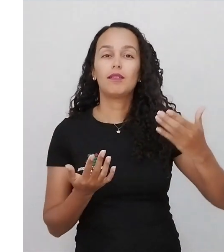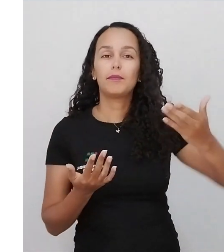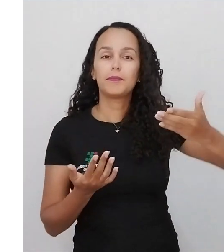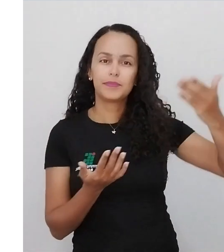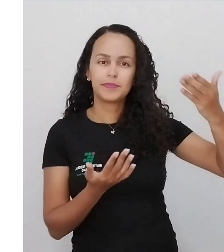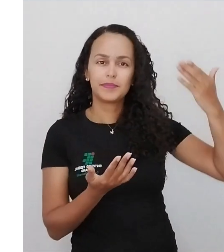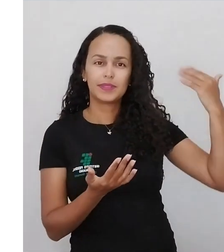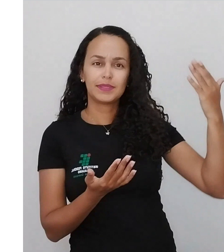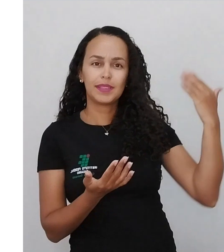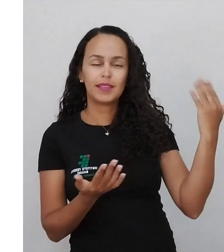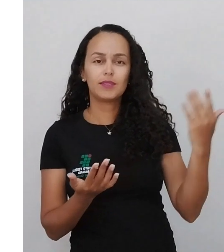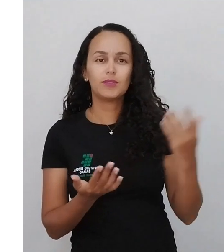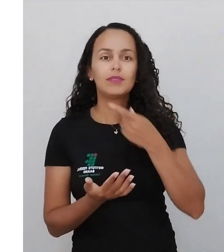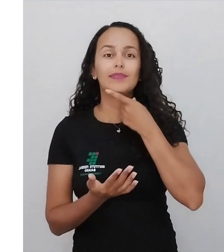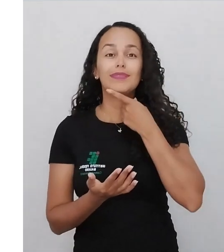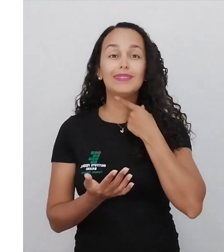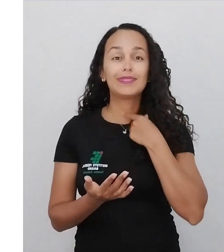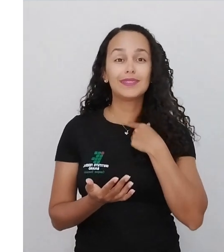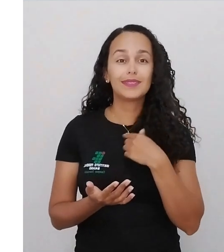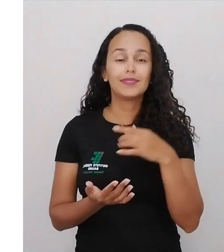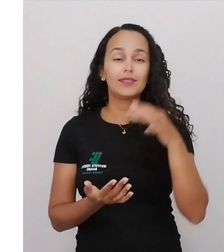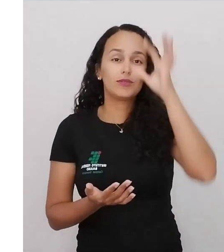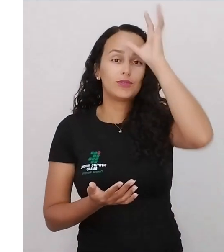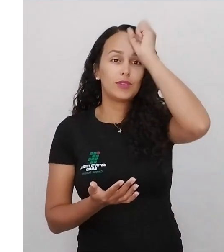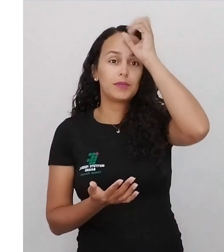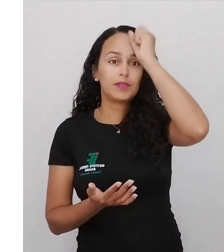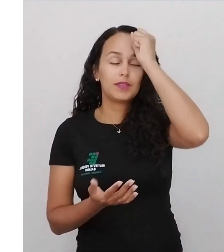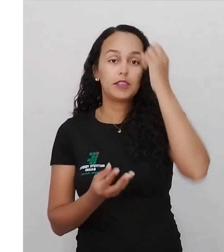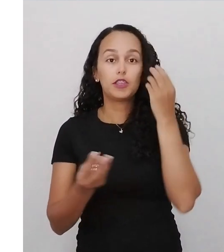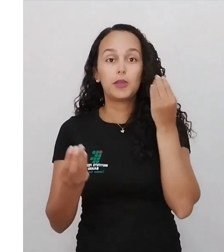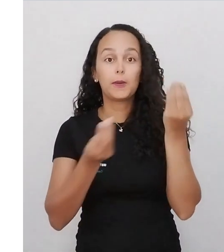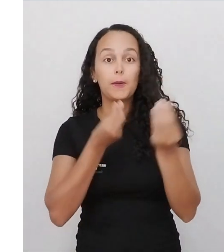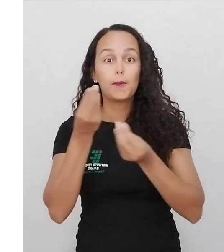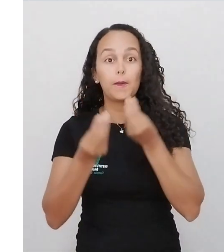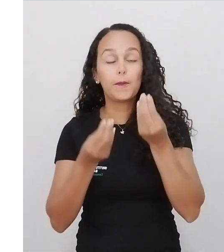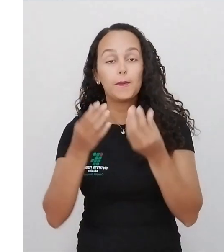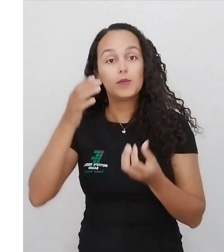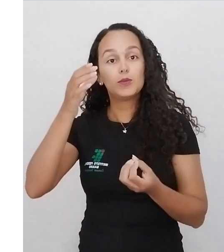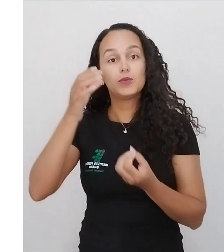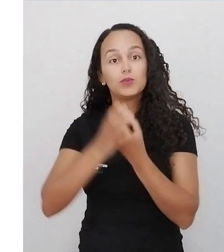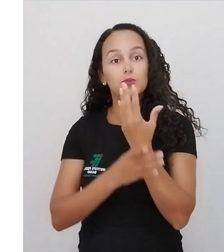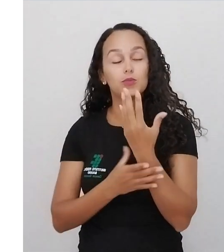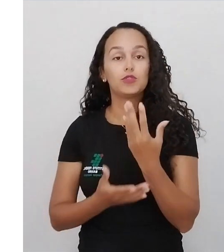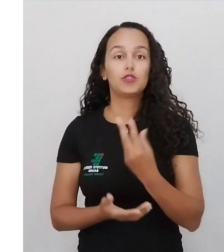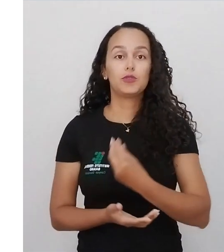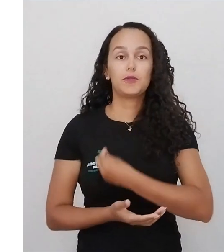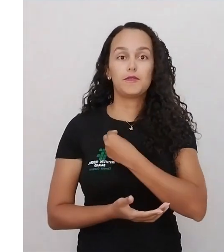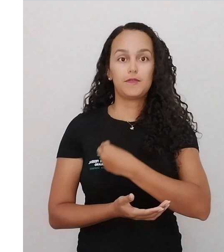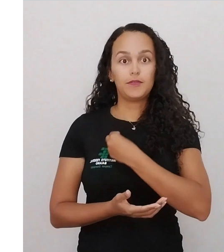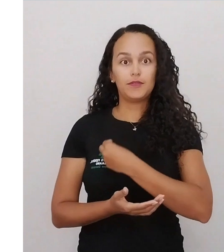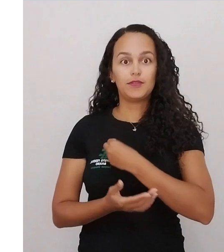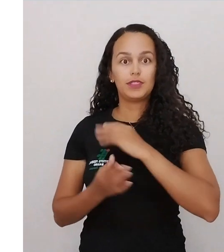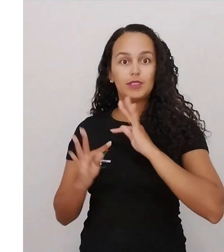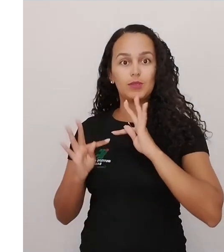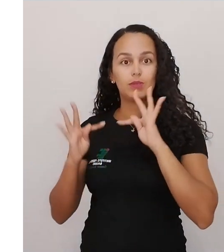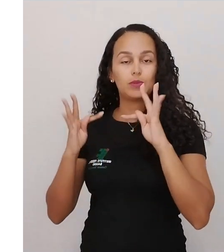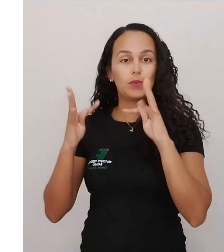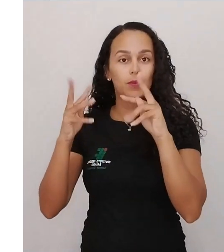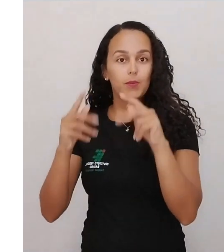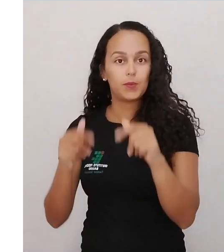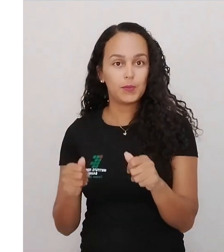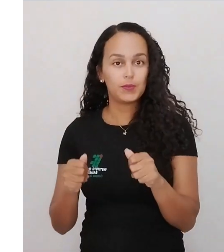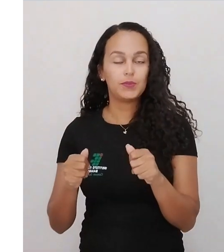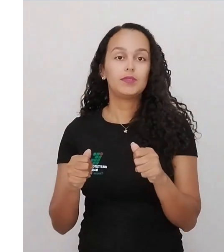ou ela demonstrou ter um interesse maior em compreender como haviam surgido todas as formas